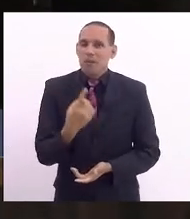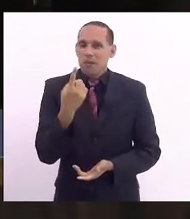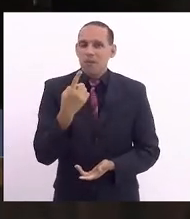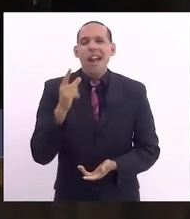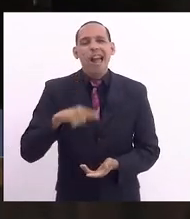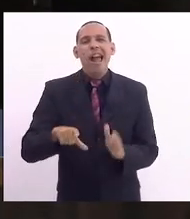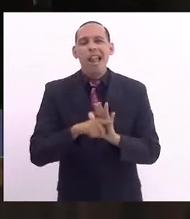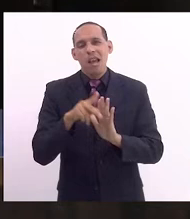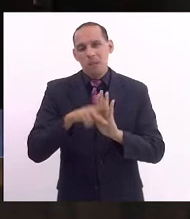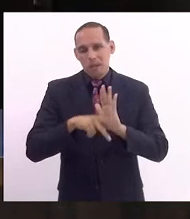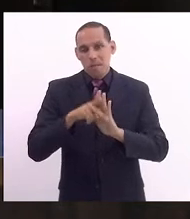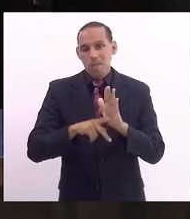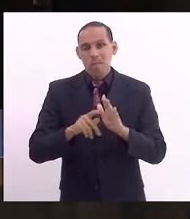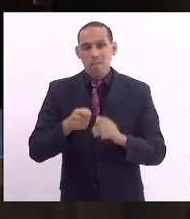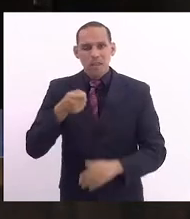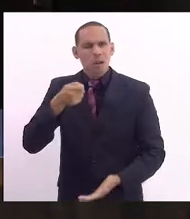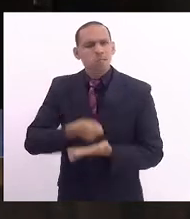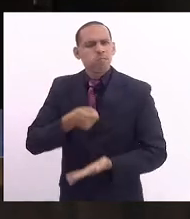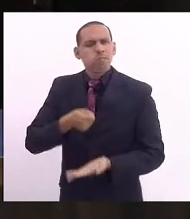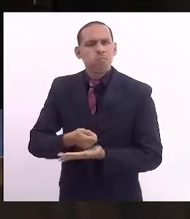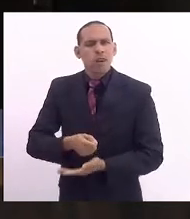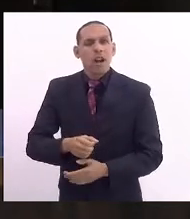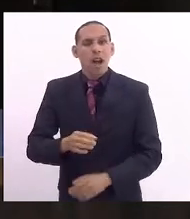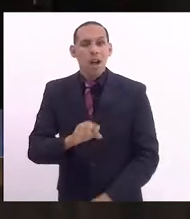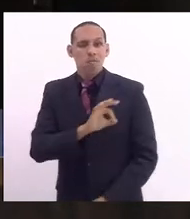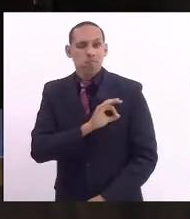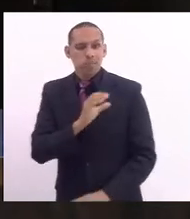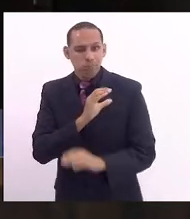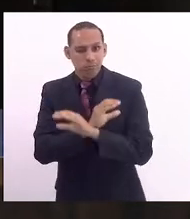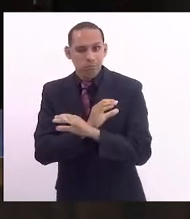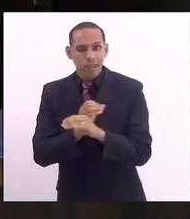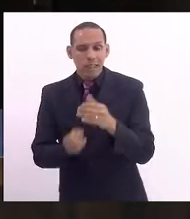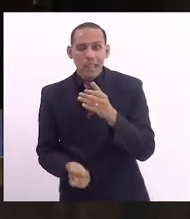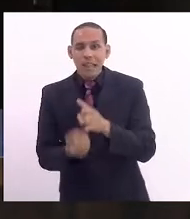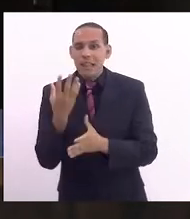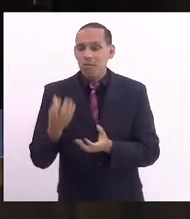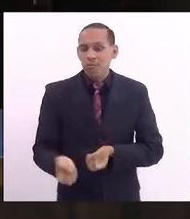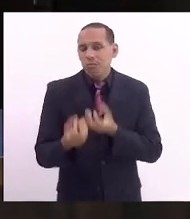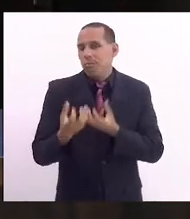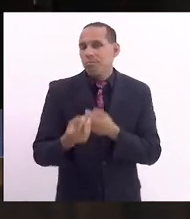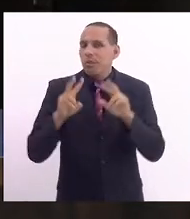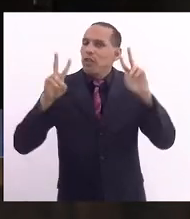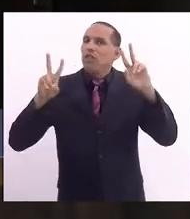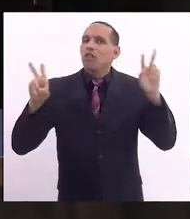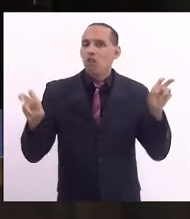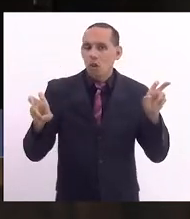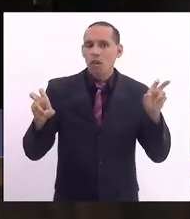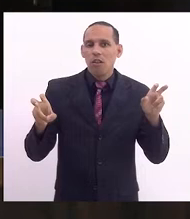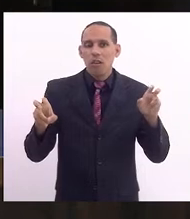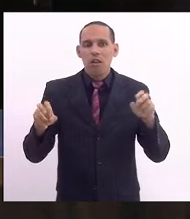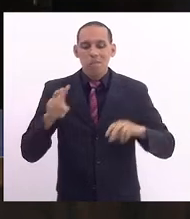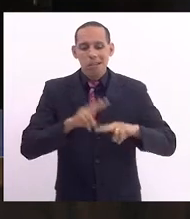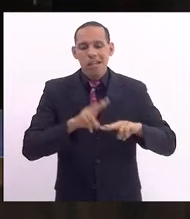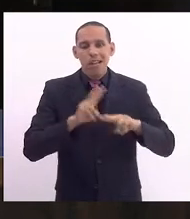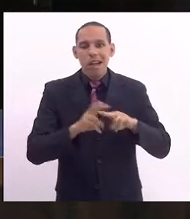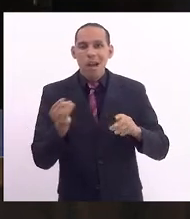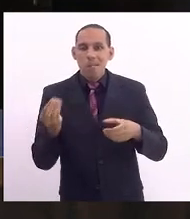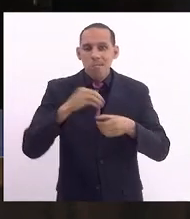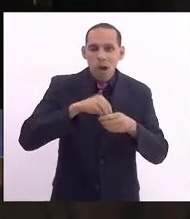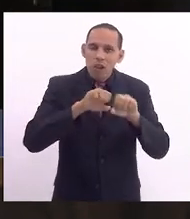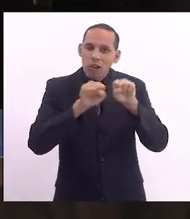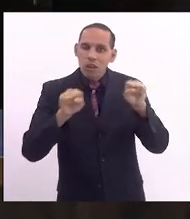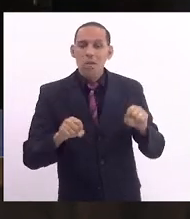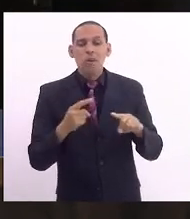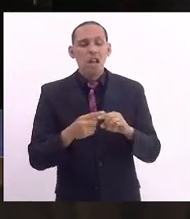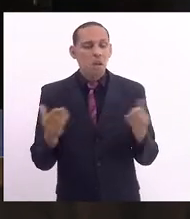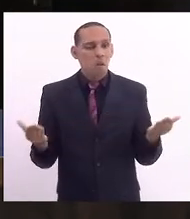que obriga a Polícia Civil a produzir dados sobre essas prisões e registrar em seu sistema. Porque hoje